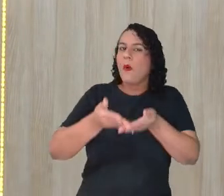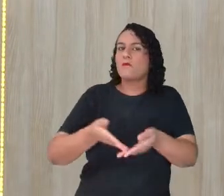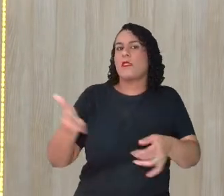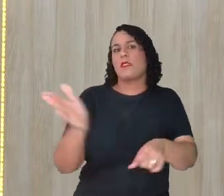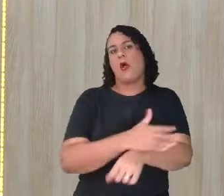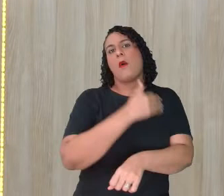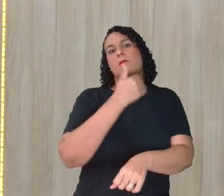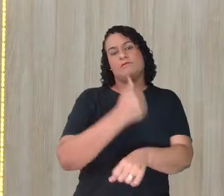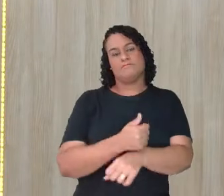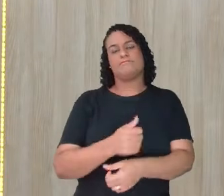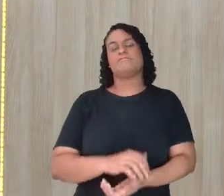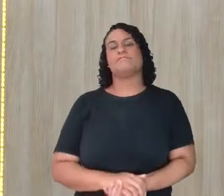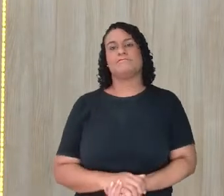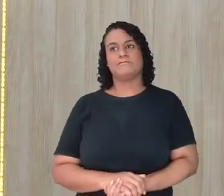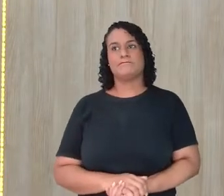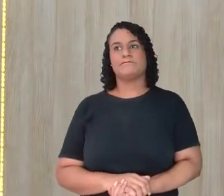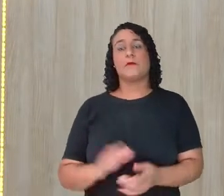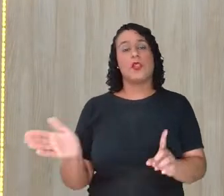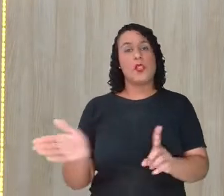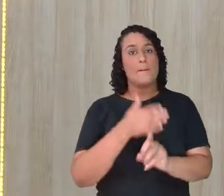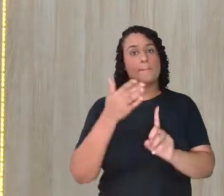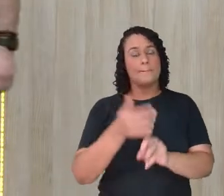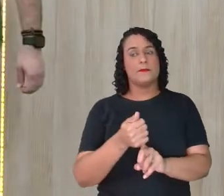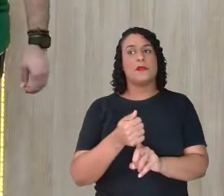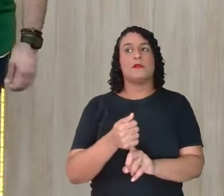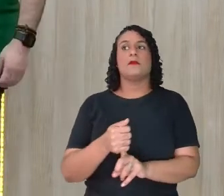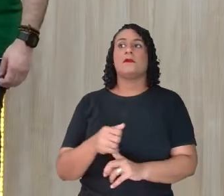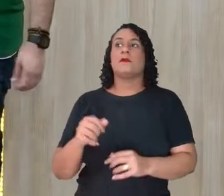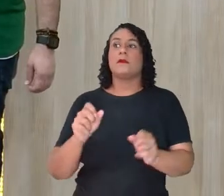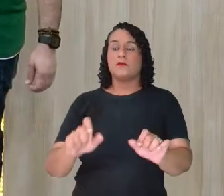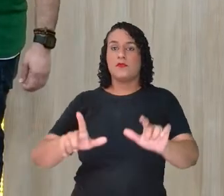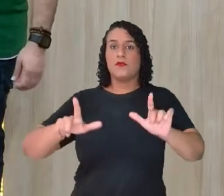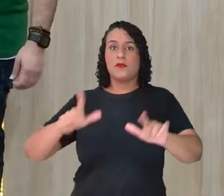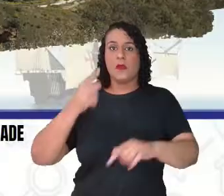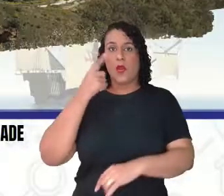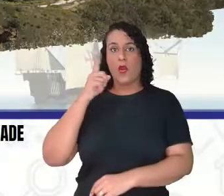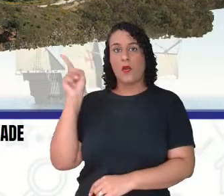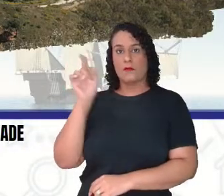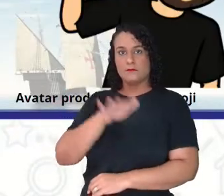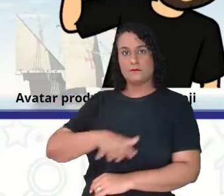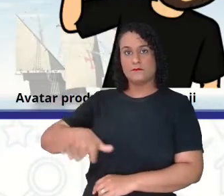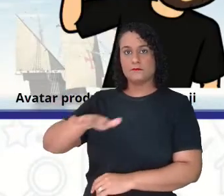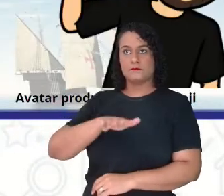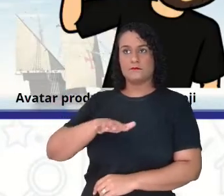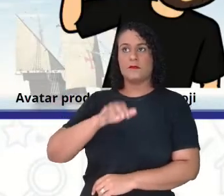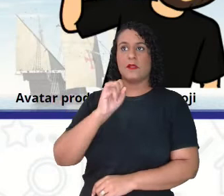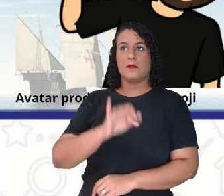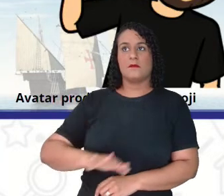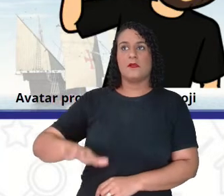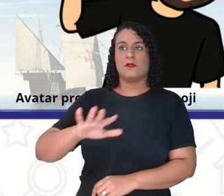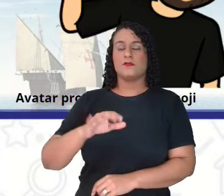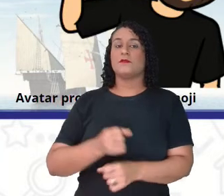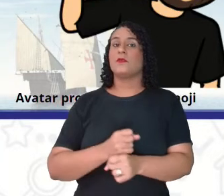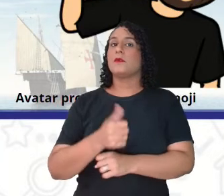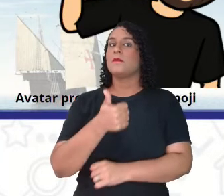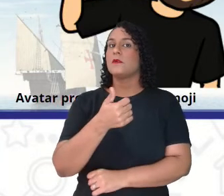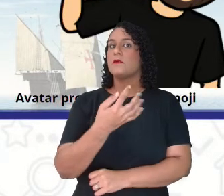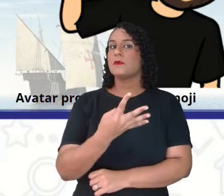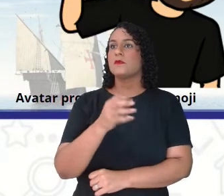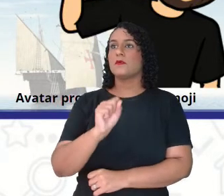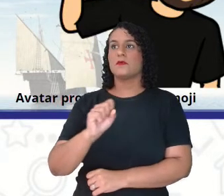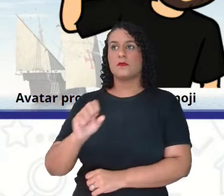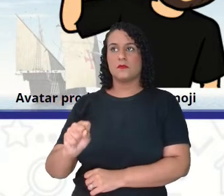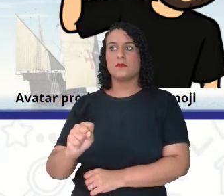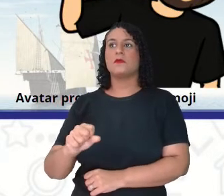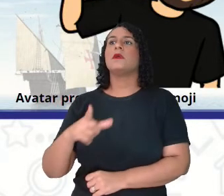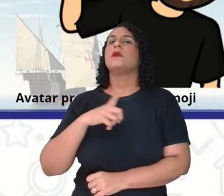território. Então, aqui a região de Ceuta, ampliada, esse território aqui, ó, imagem do território de Ceuta. Em